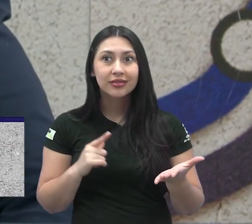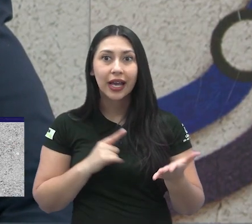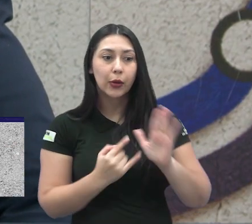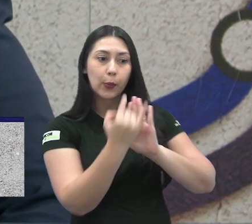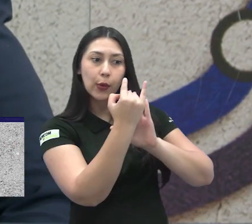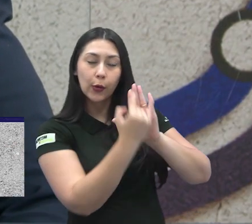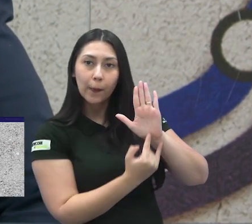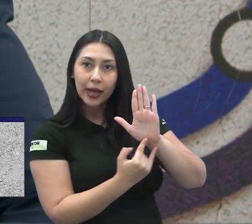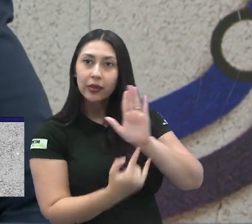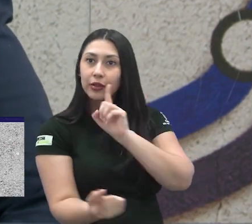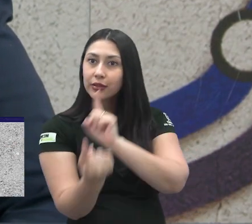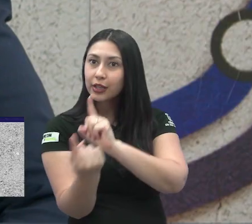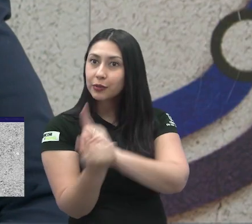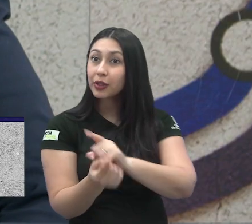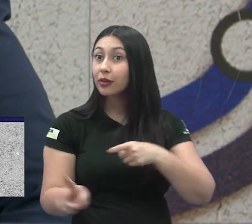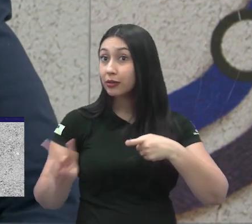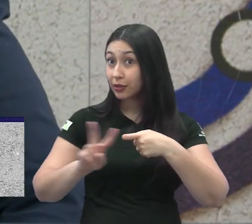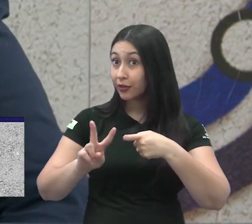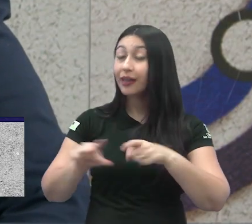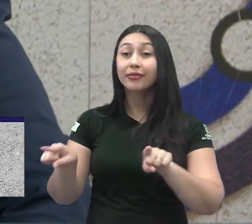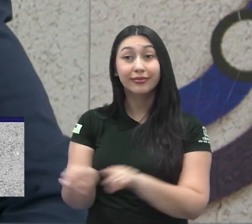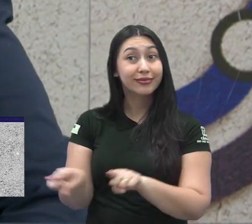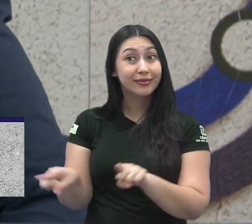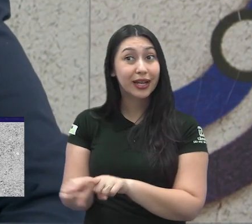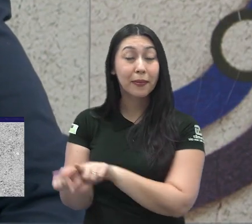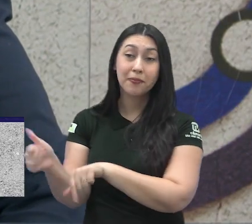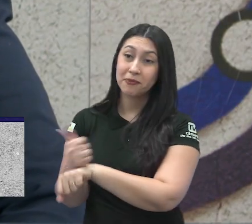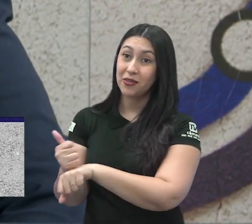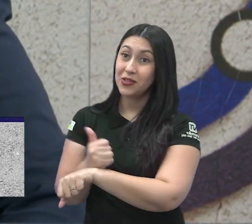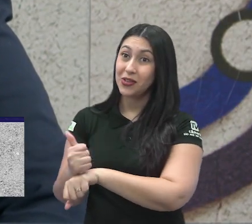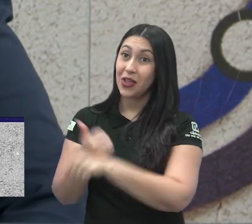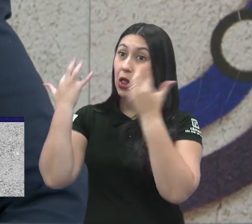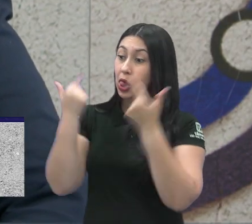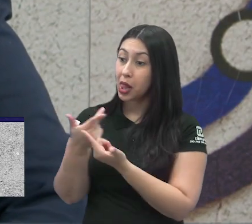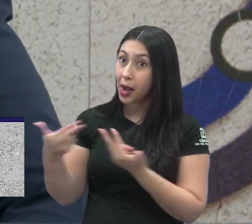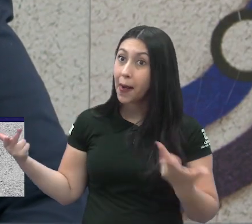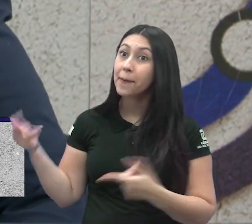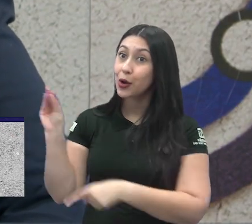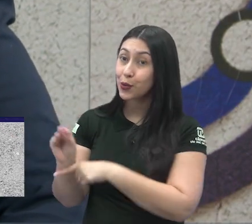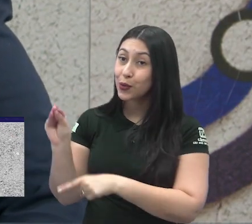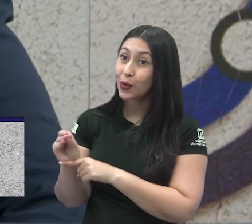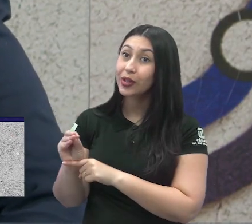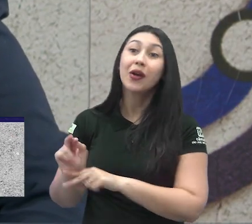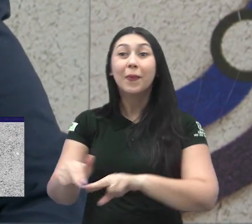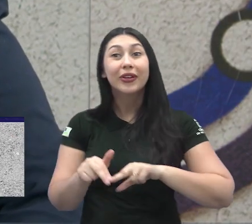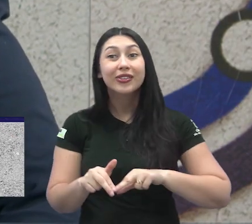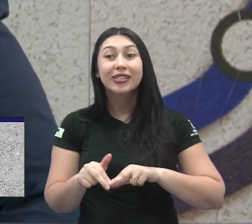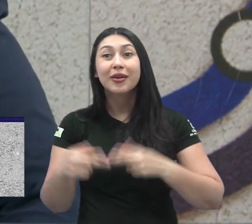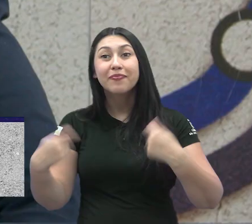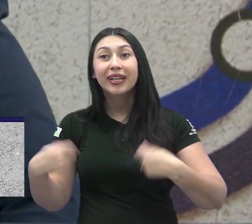de atendimento para veterinários e zootecnistas. Inclusive, é aí que entra a inclusão